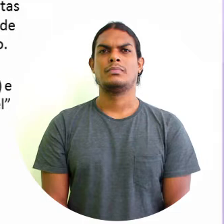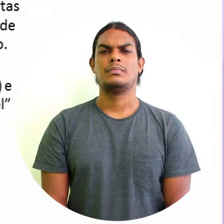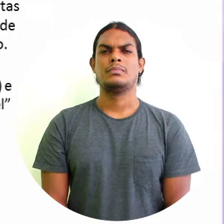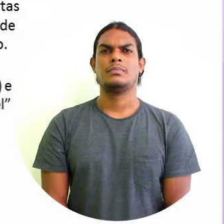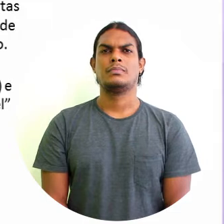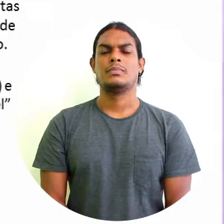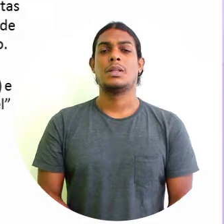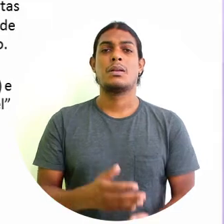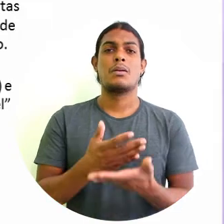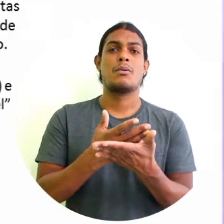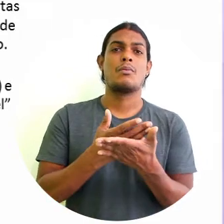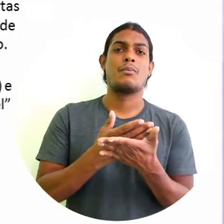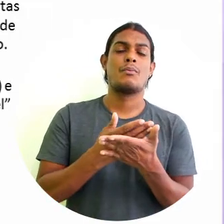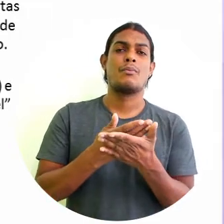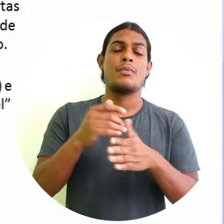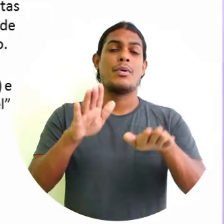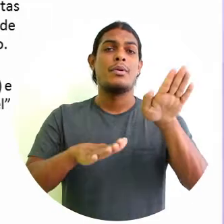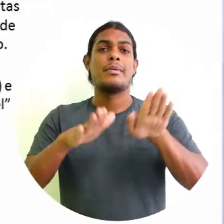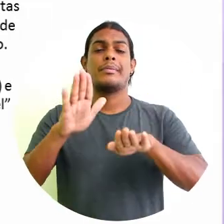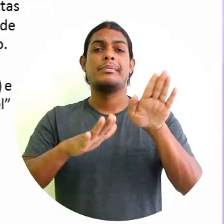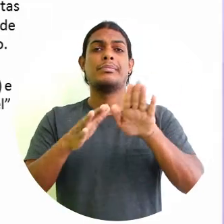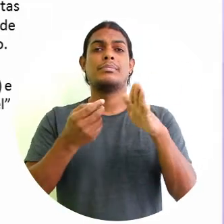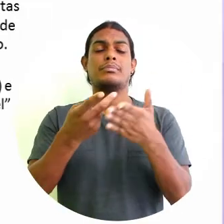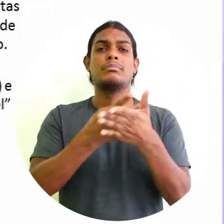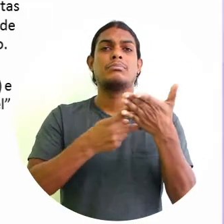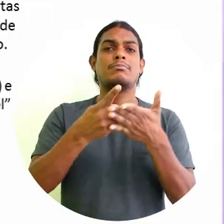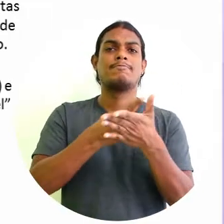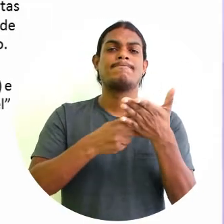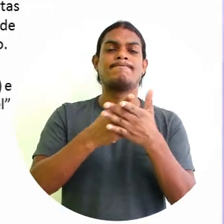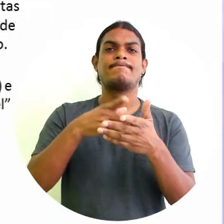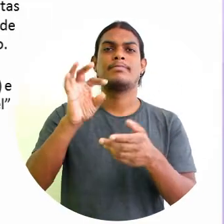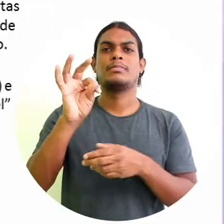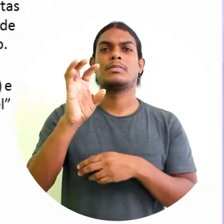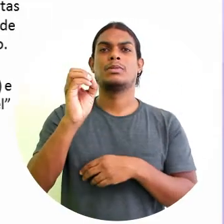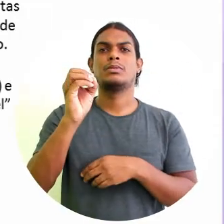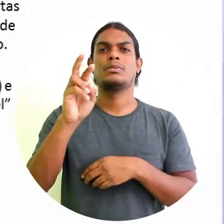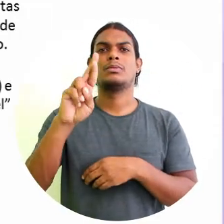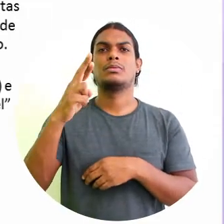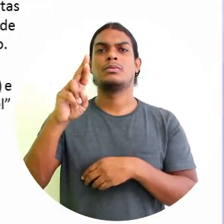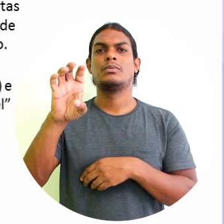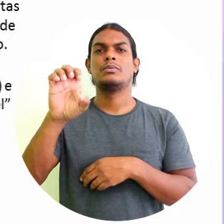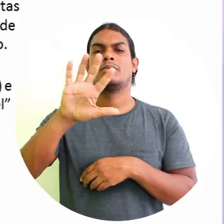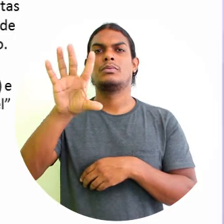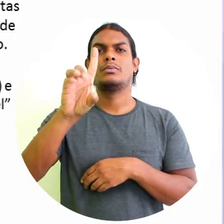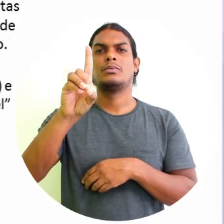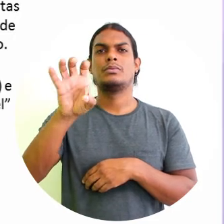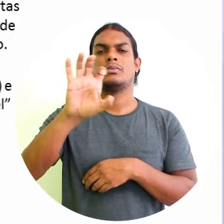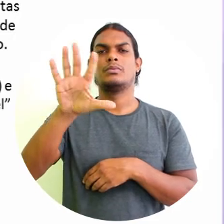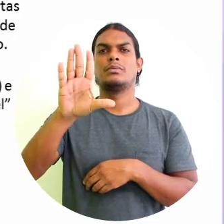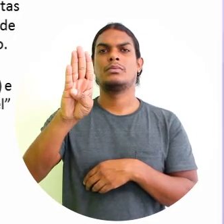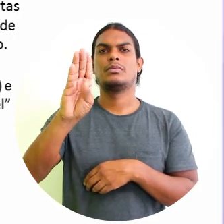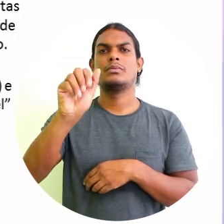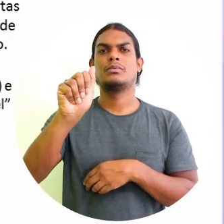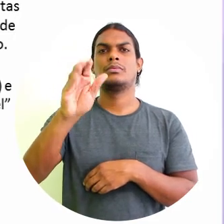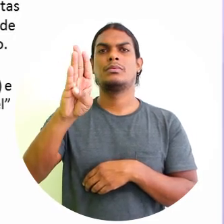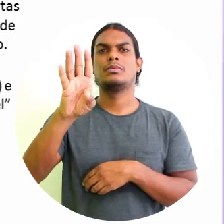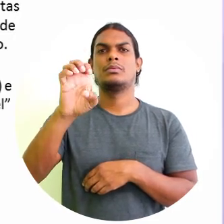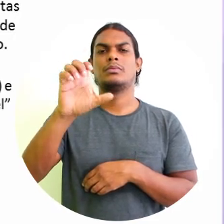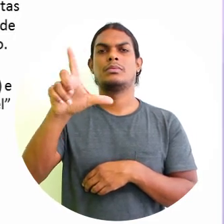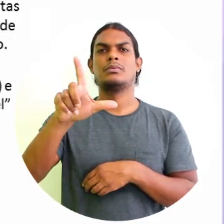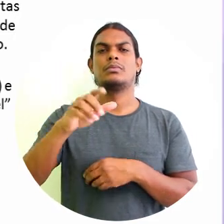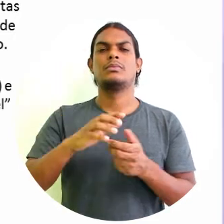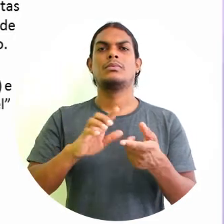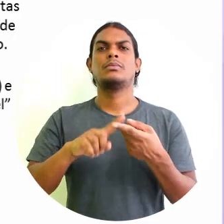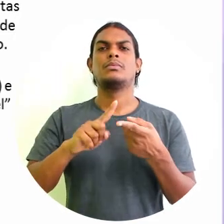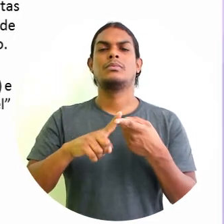de 1928, uma série de metamorfoses, de 37 a 40, e uma praticamente muito conhecida, que é o Em Cima e Embaixo,